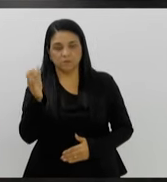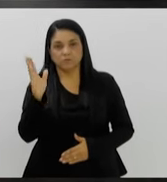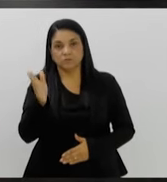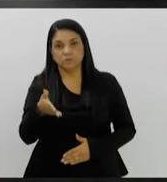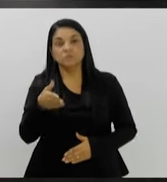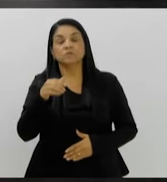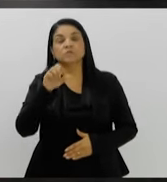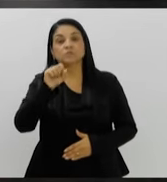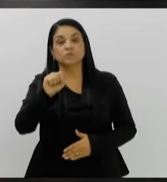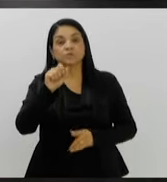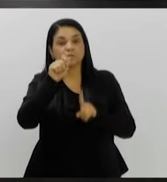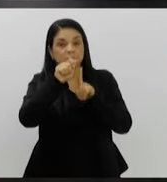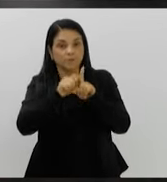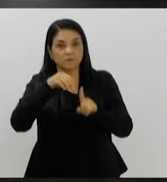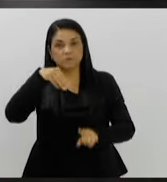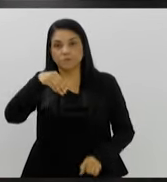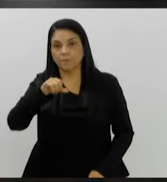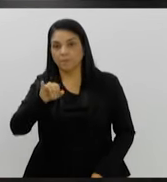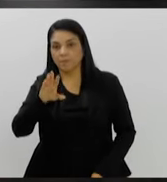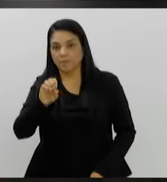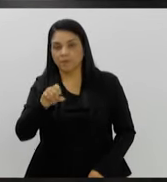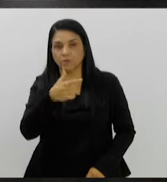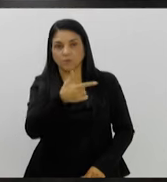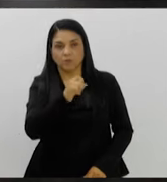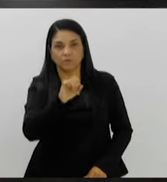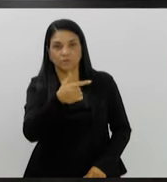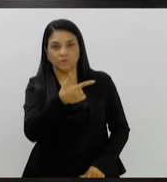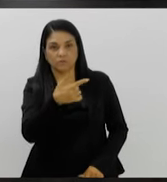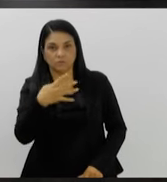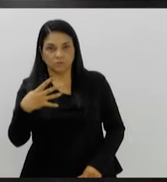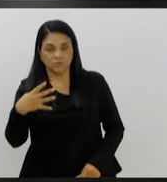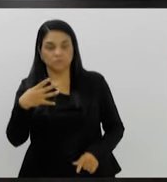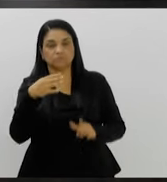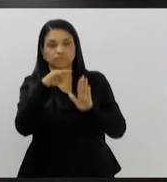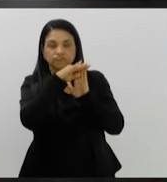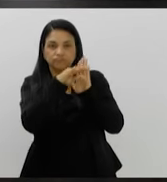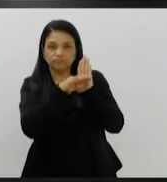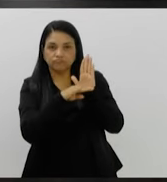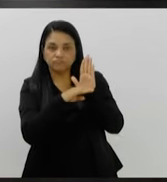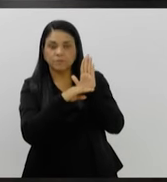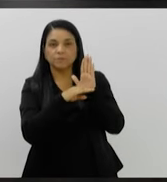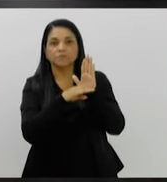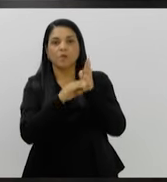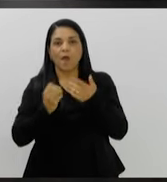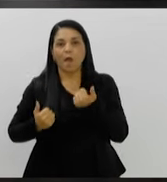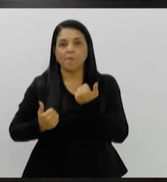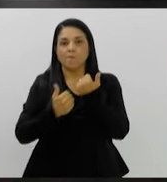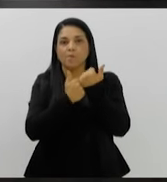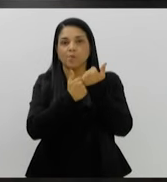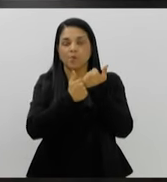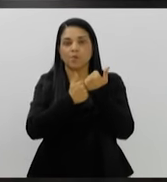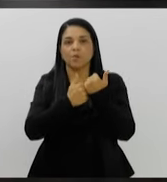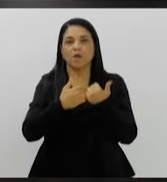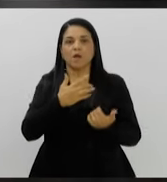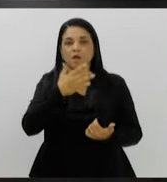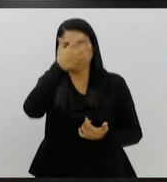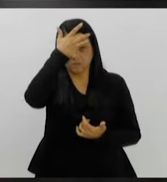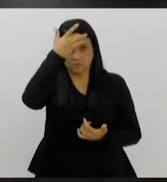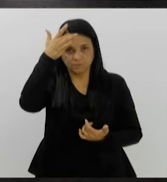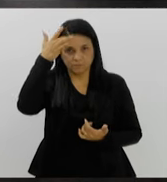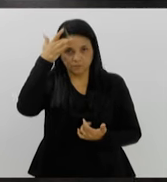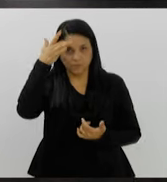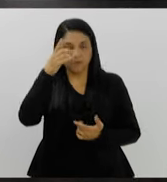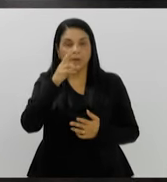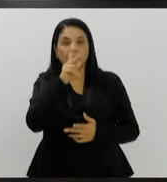Maio 2024 para instituir o programa de Apoio à Saúde Mental para pais ou responsáveis de